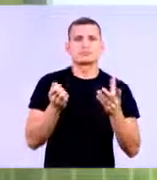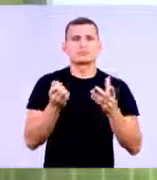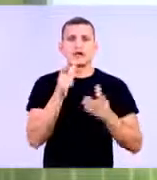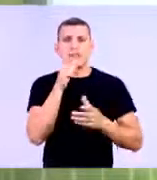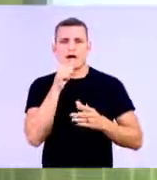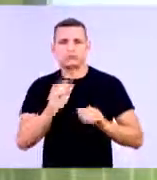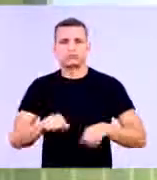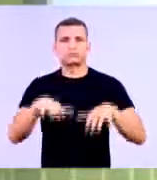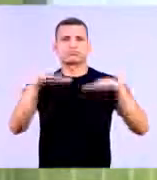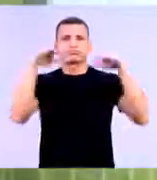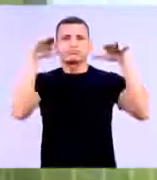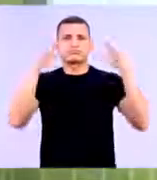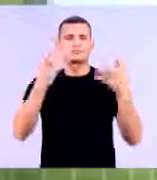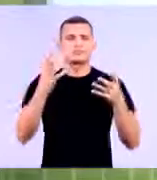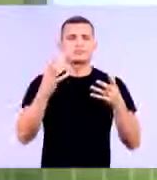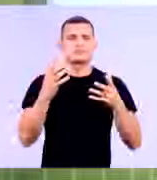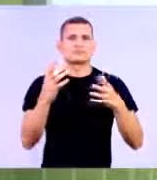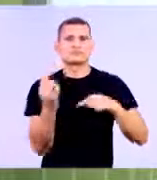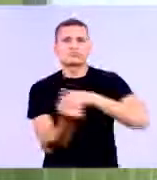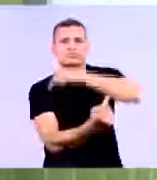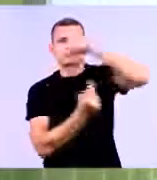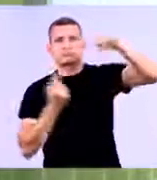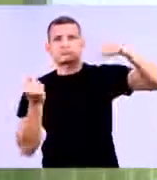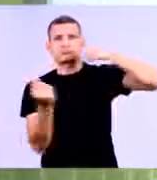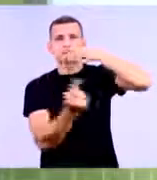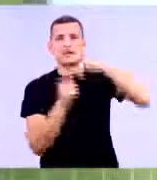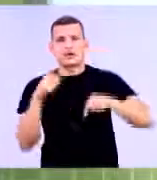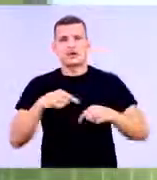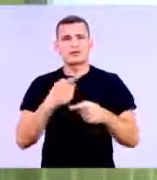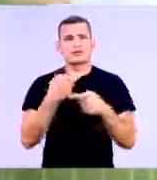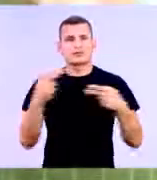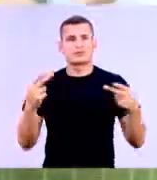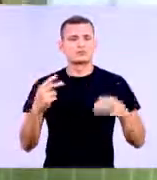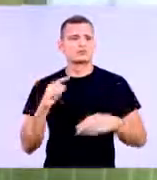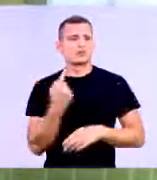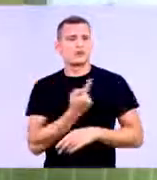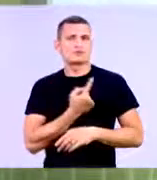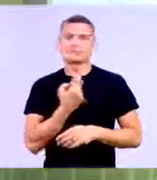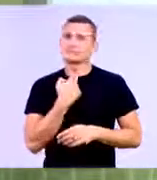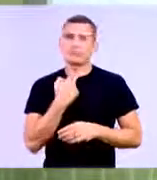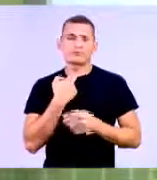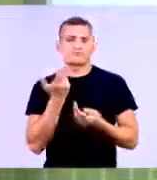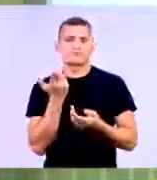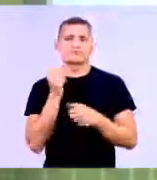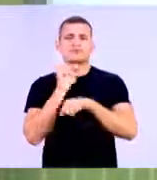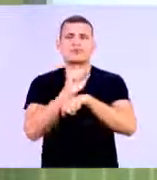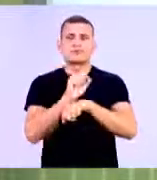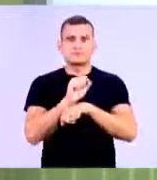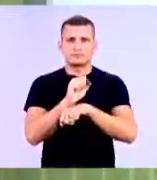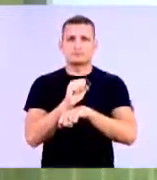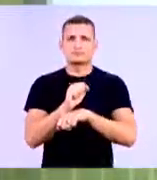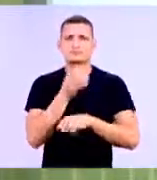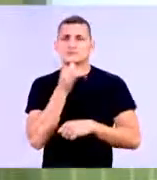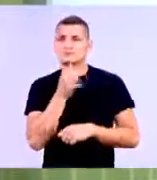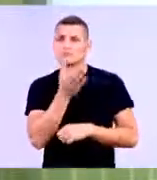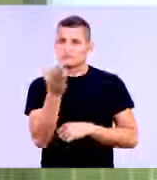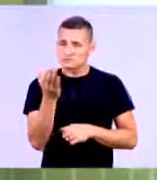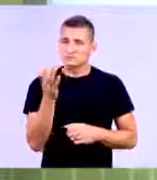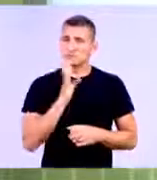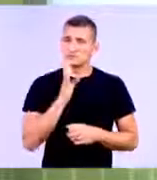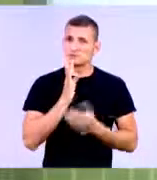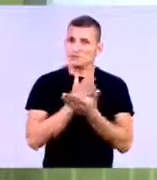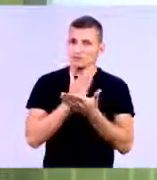enchente, né? Um tsunami, são coisas que nós não podemos conter. Né? Se vocês conhecerem alguém que